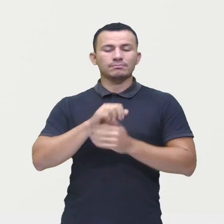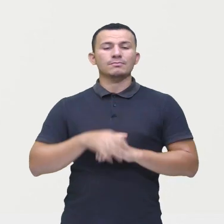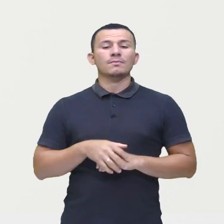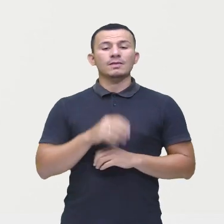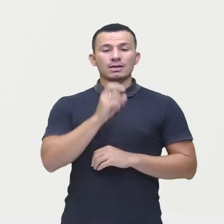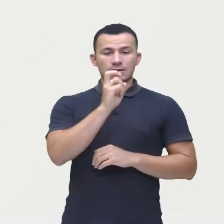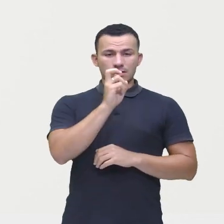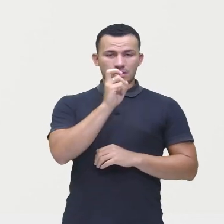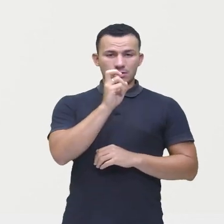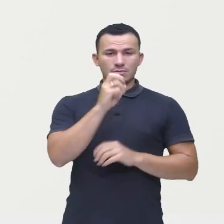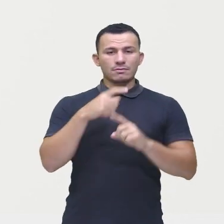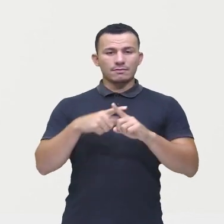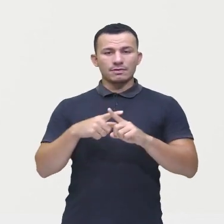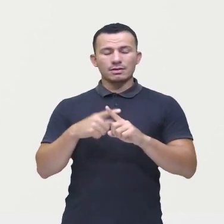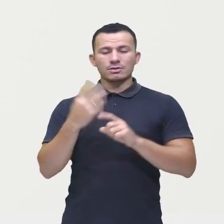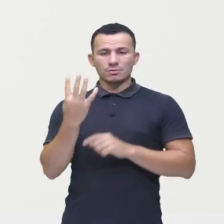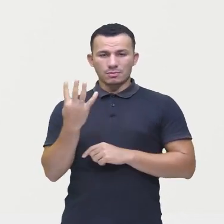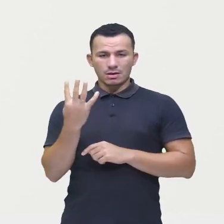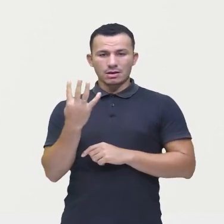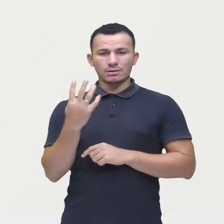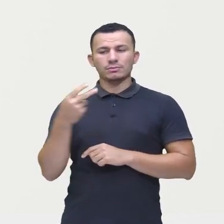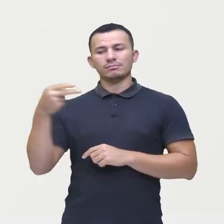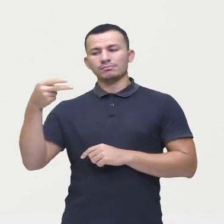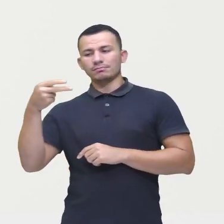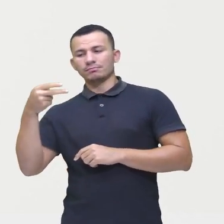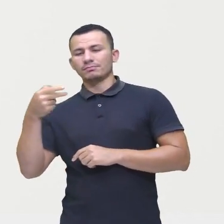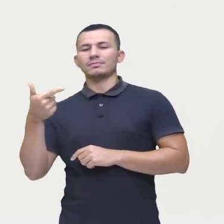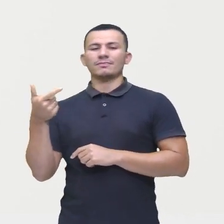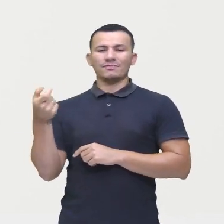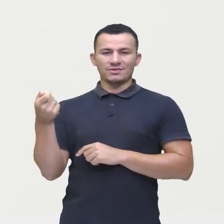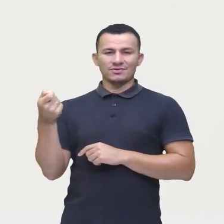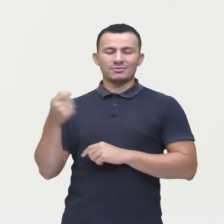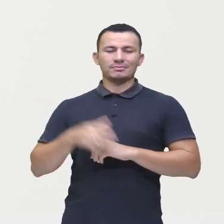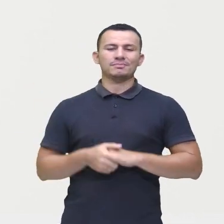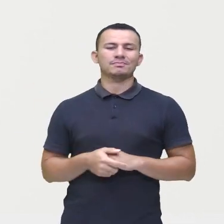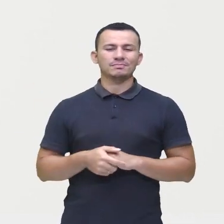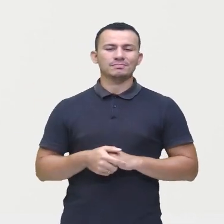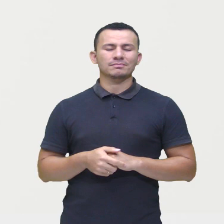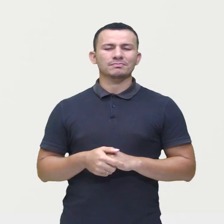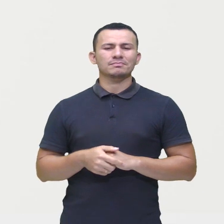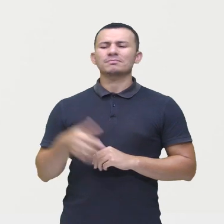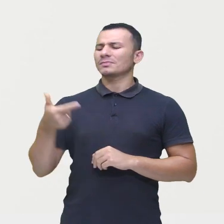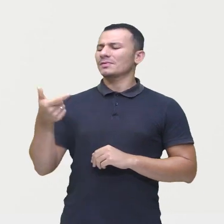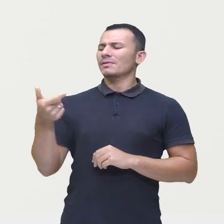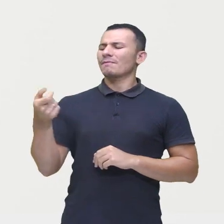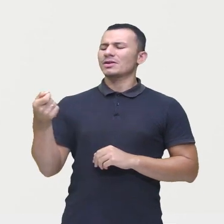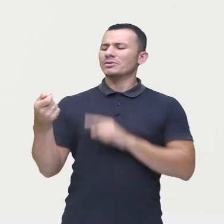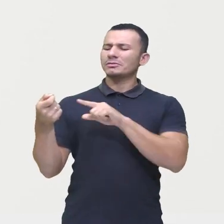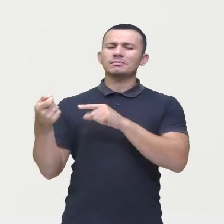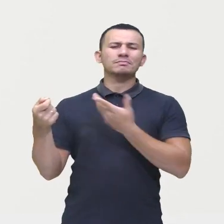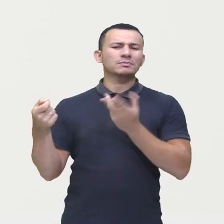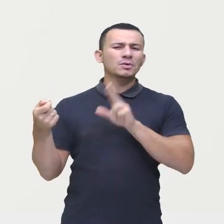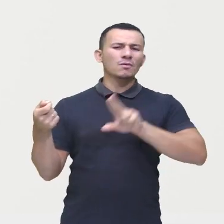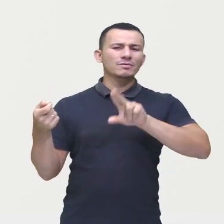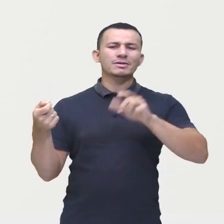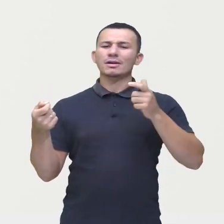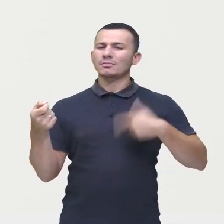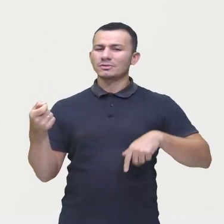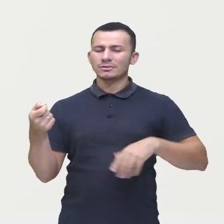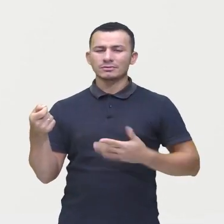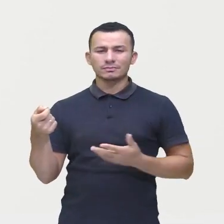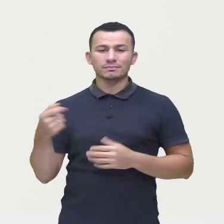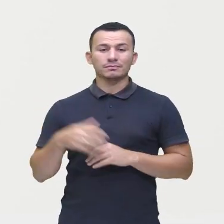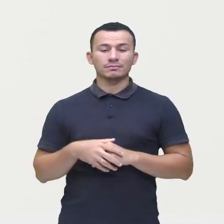5 vezes 4, 20. Muito bem, professor. E o que eu faço com esse resultado aqui, com o 20? Muito bem.